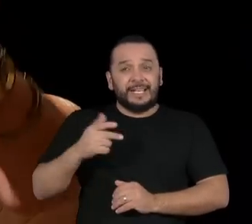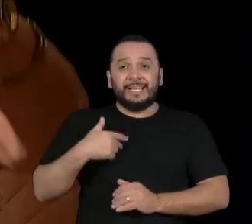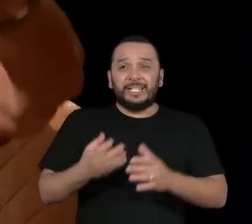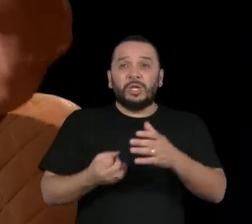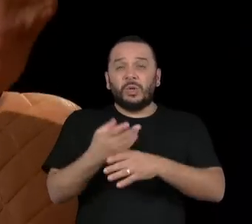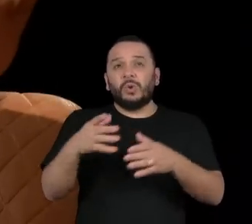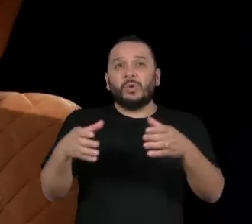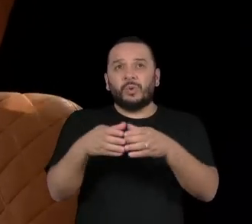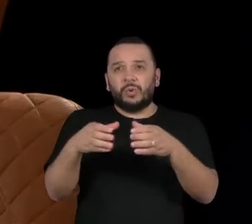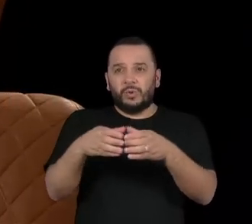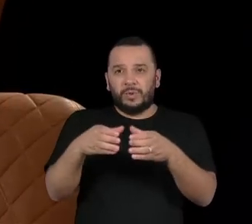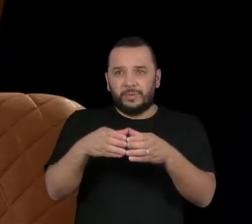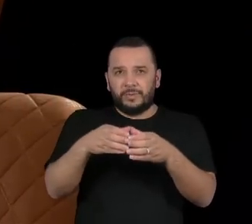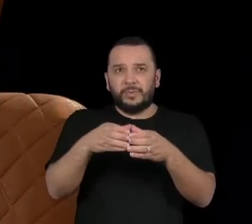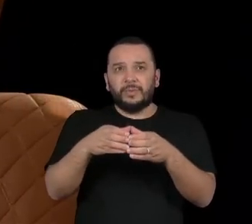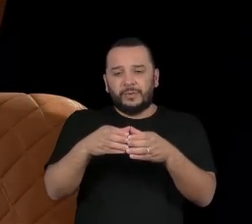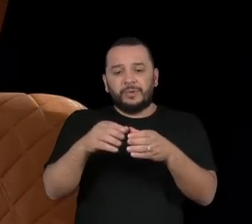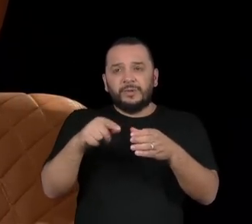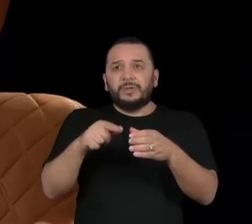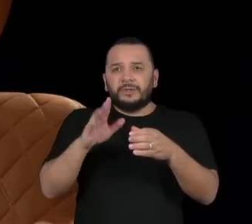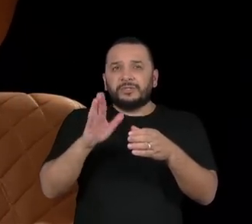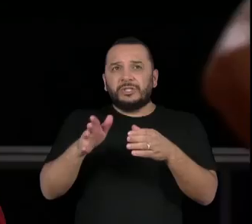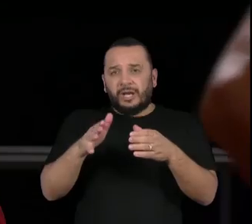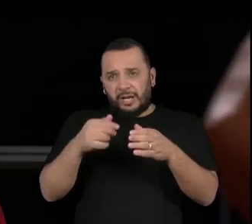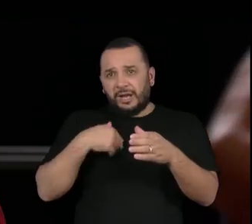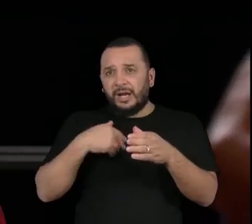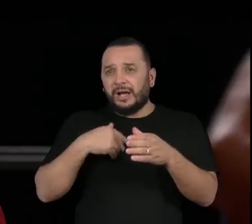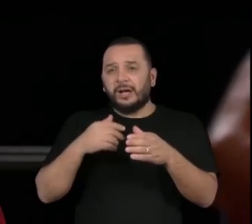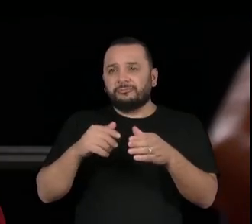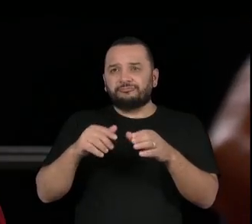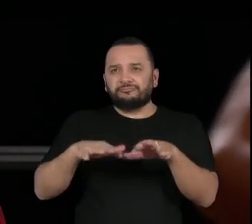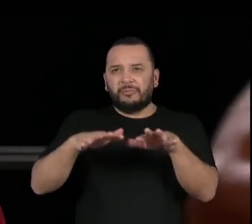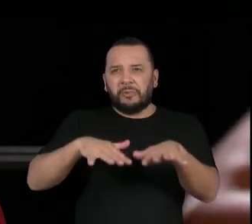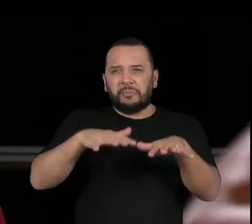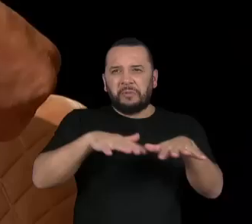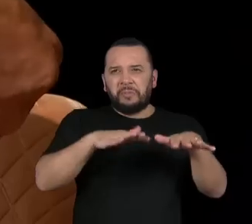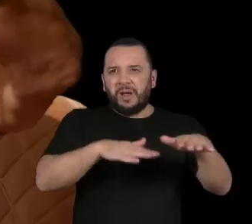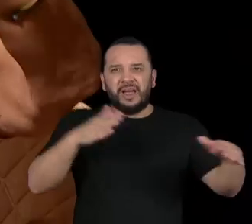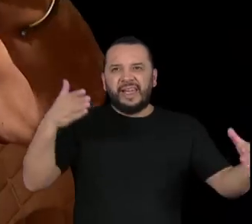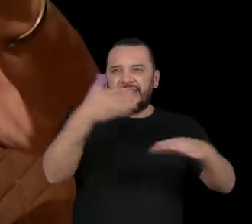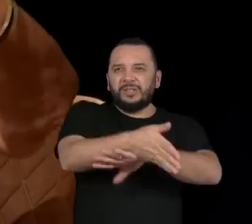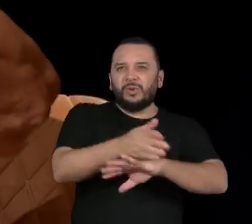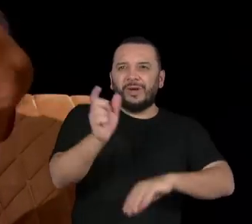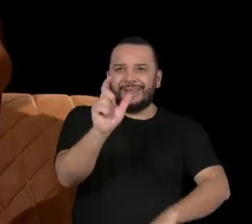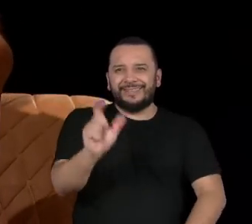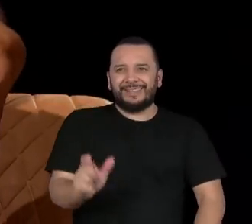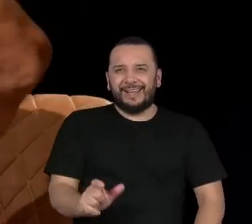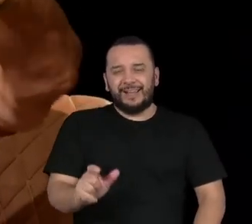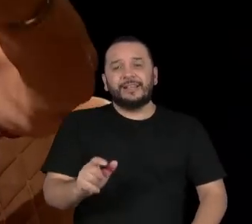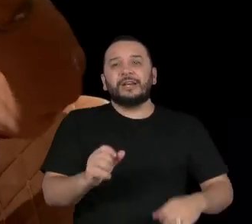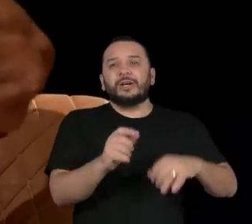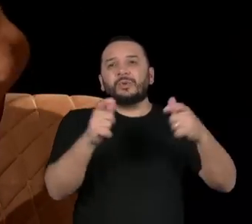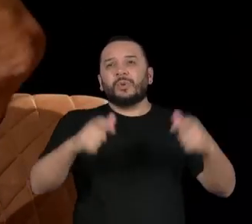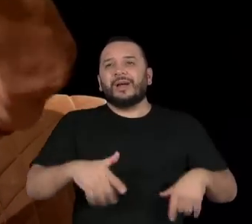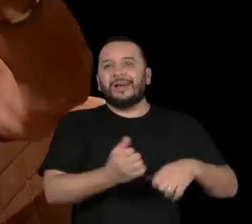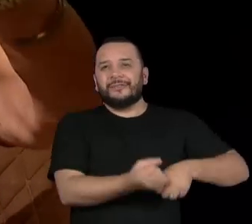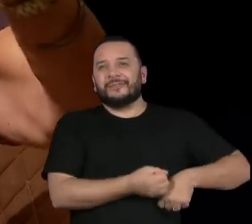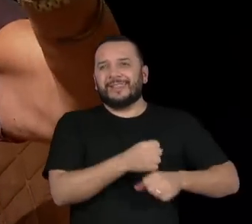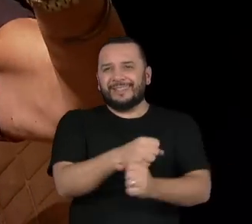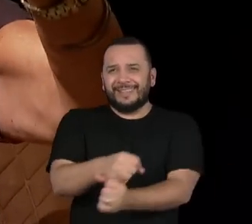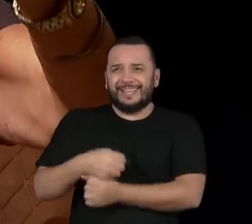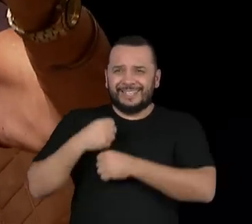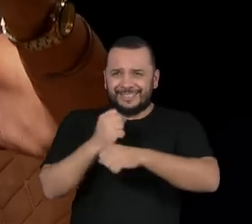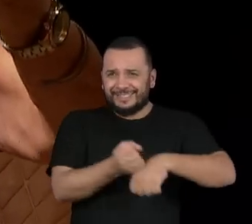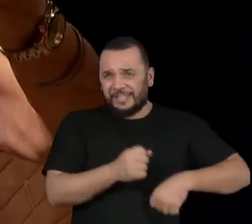fizeram a invasão da Itália, de Veneza. Tudo em Veneza tem uma arquitetura